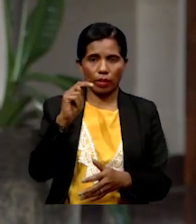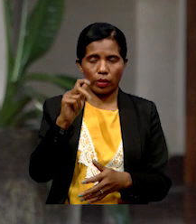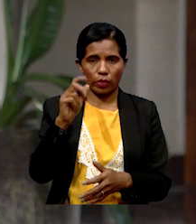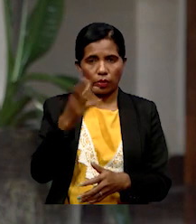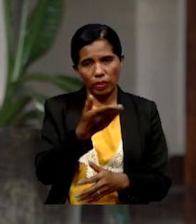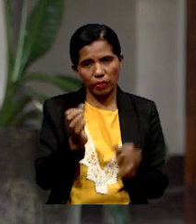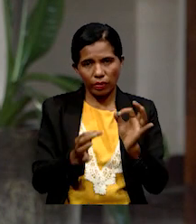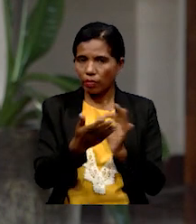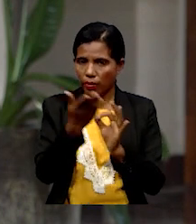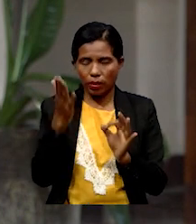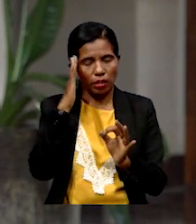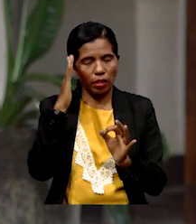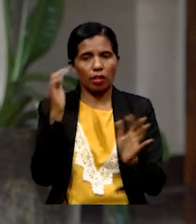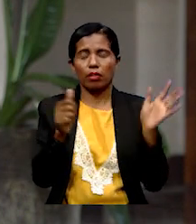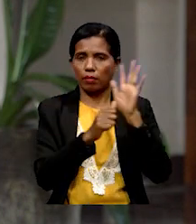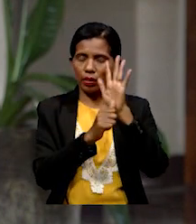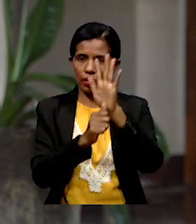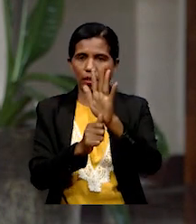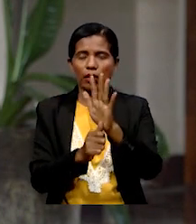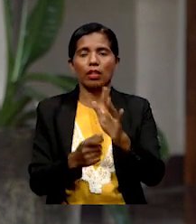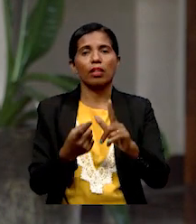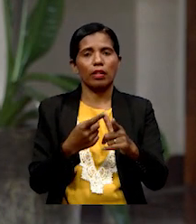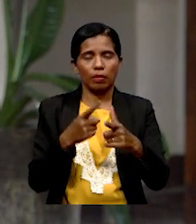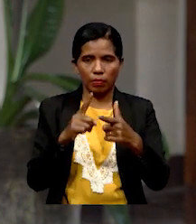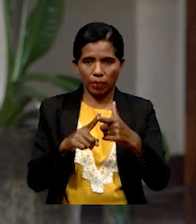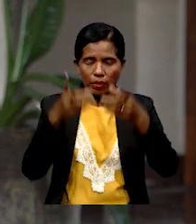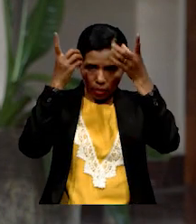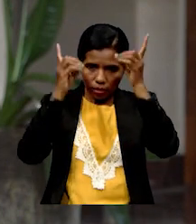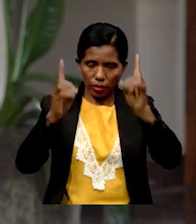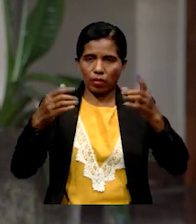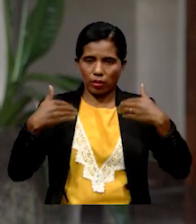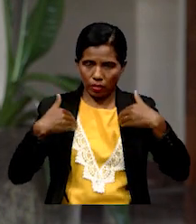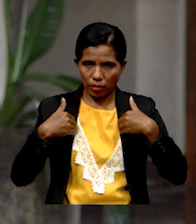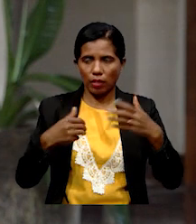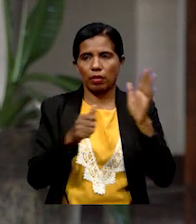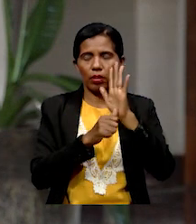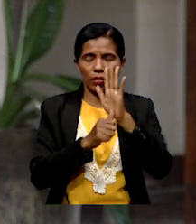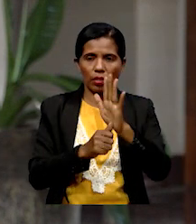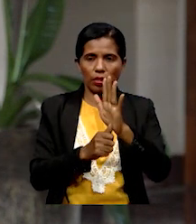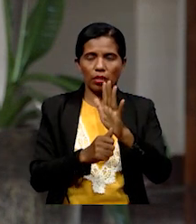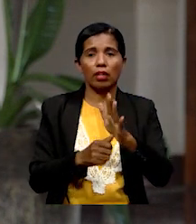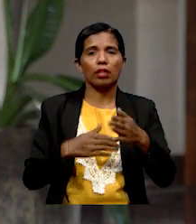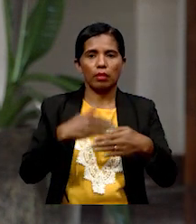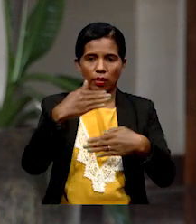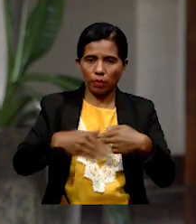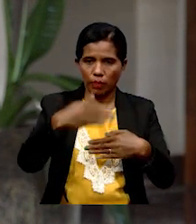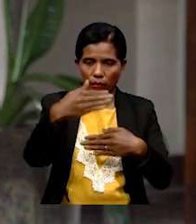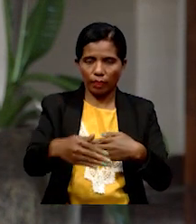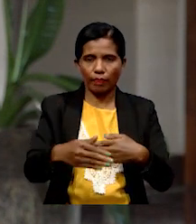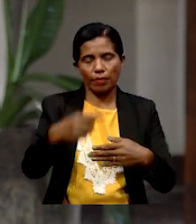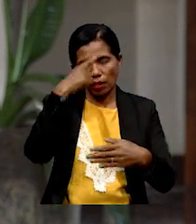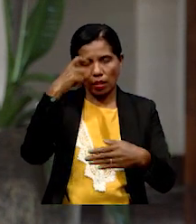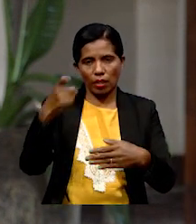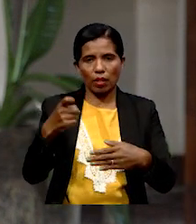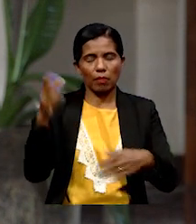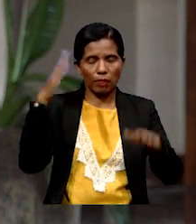me apresenta a primeira introdutória e decisão e hona a apresentação periódica também ia acontecimento e